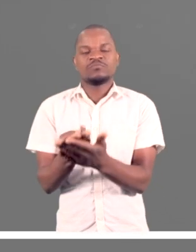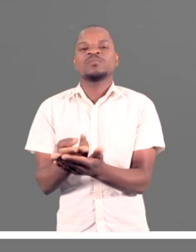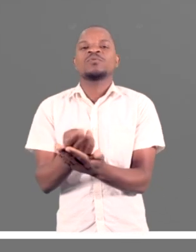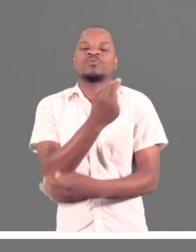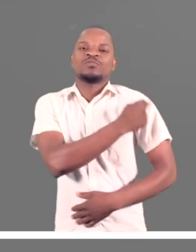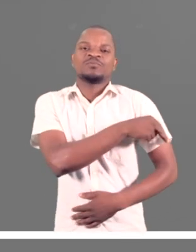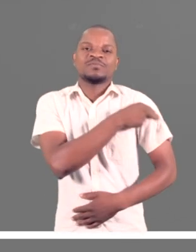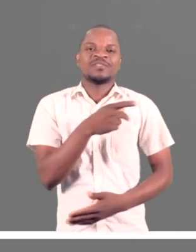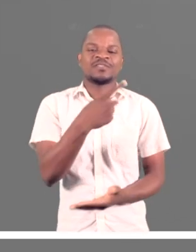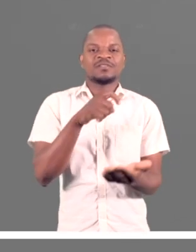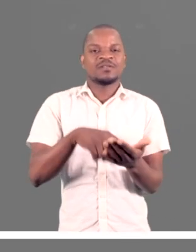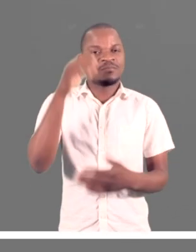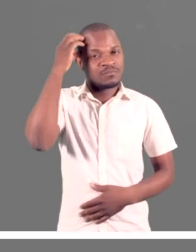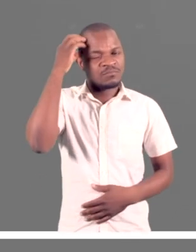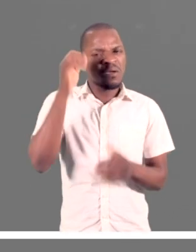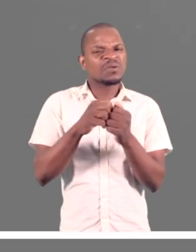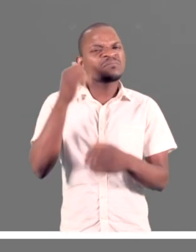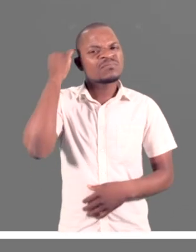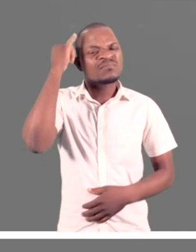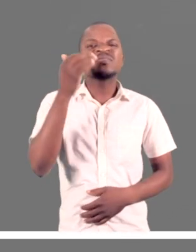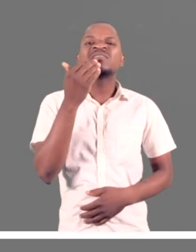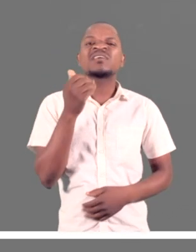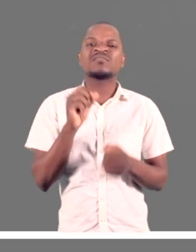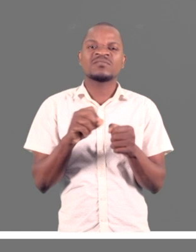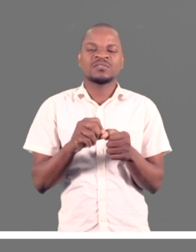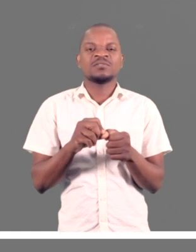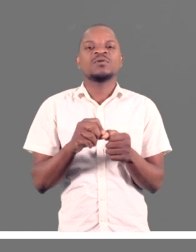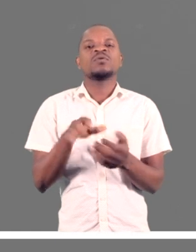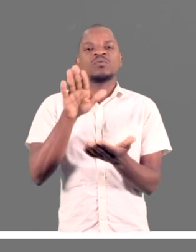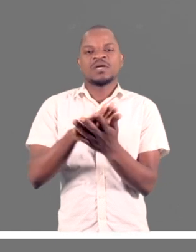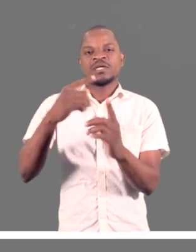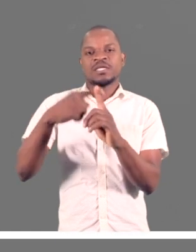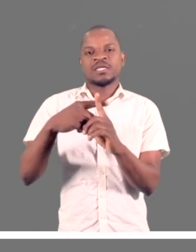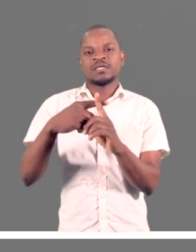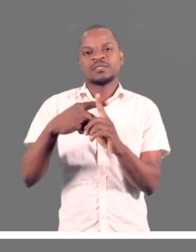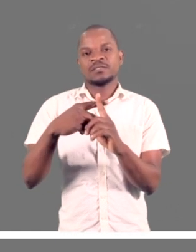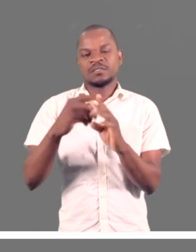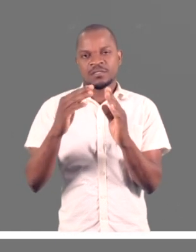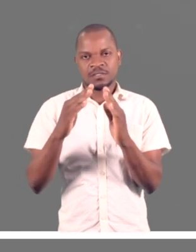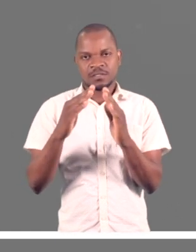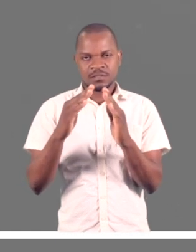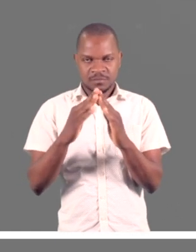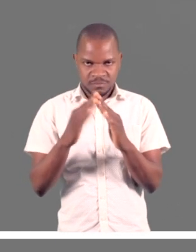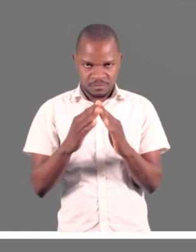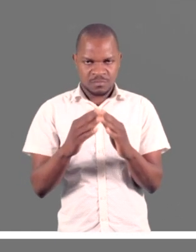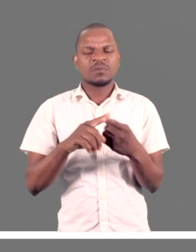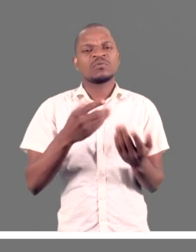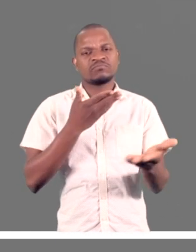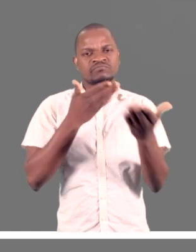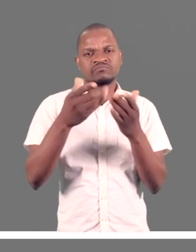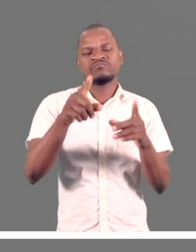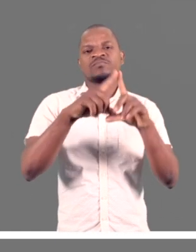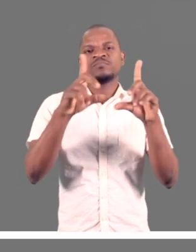está centrado na rua sistema iniciativa da Primeira Igreja Batista Onde vamos conversar sobre tudo e distrações e não some é